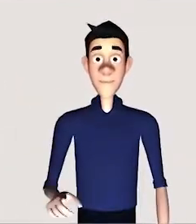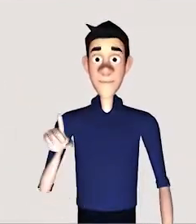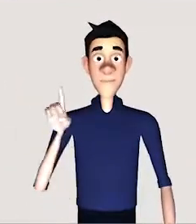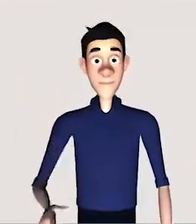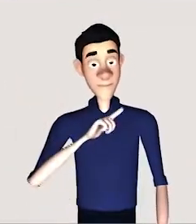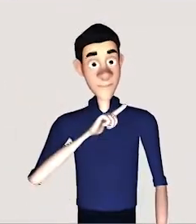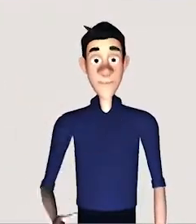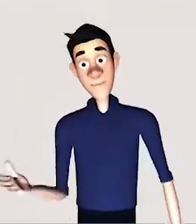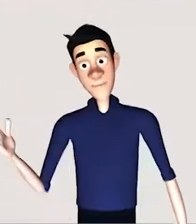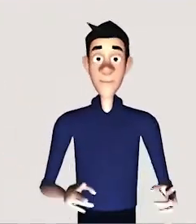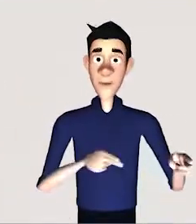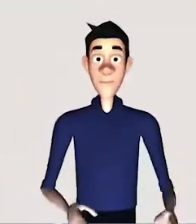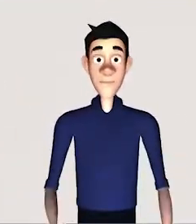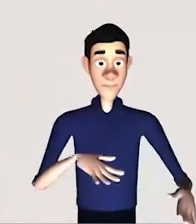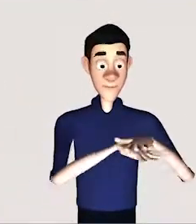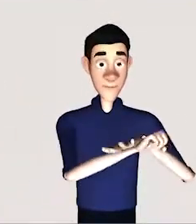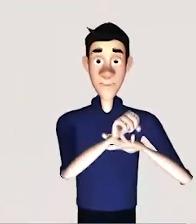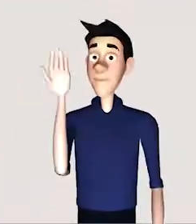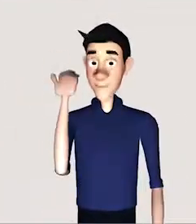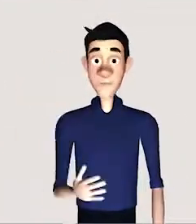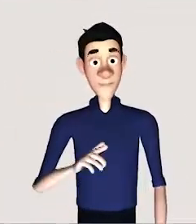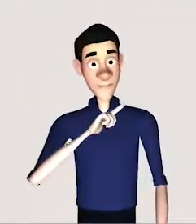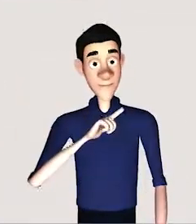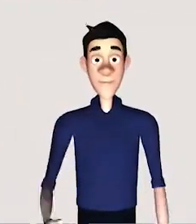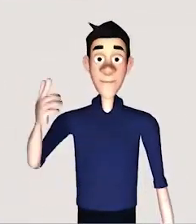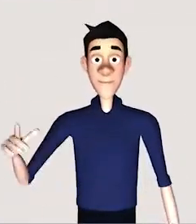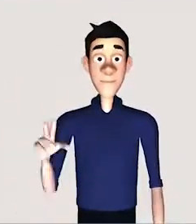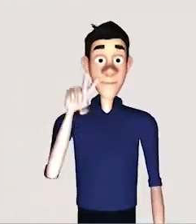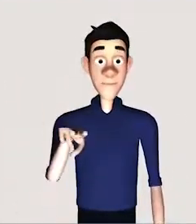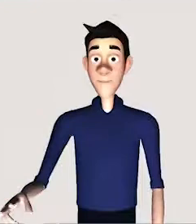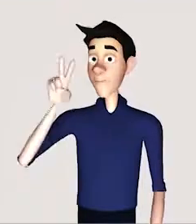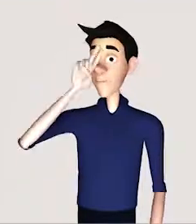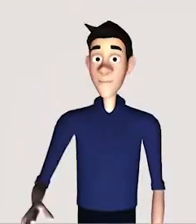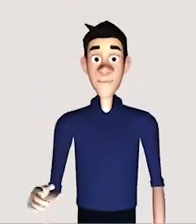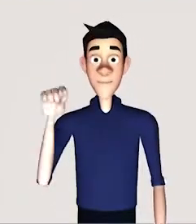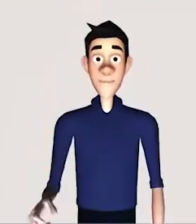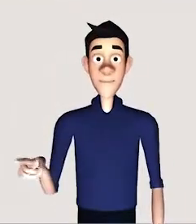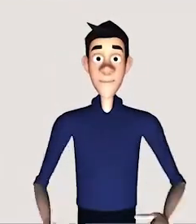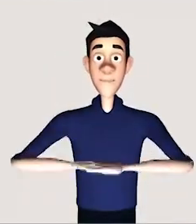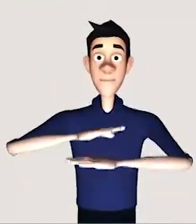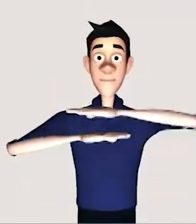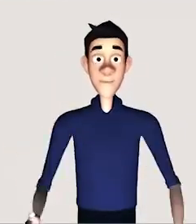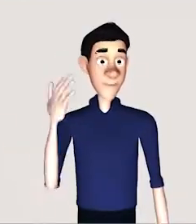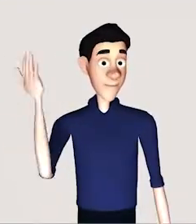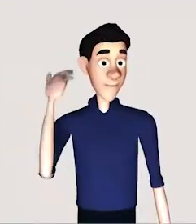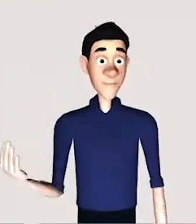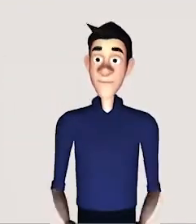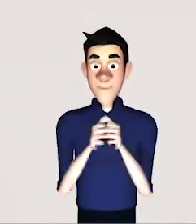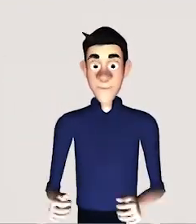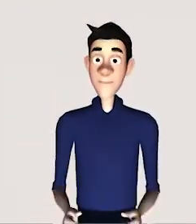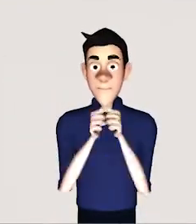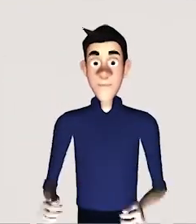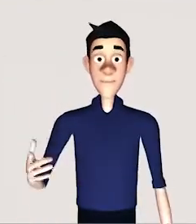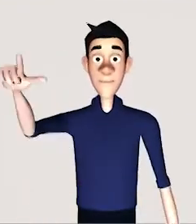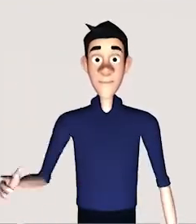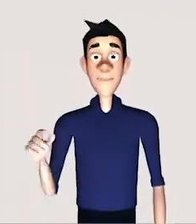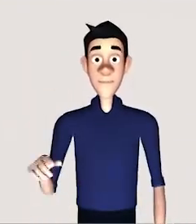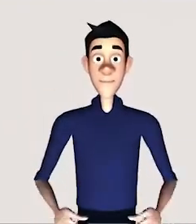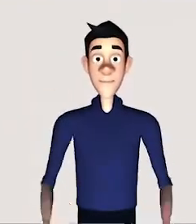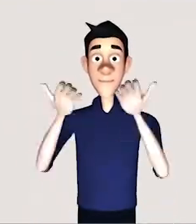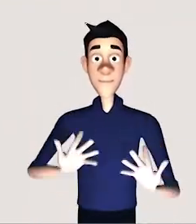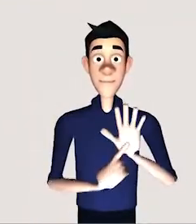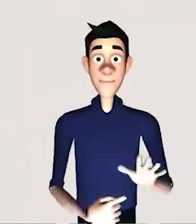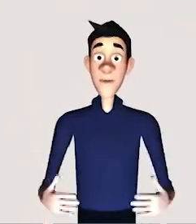pense você que é só colocar as obras lá, porque o principal é justamente esse relacionamento com o